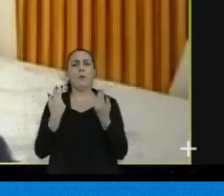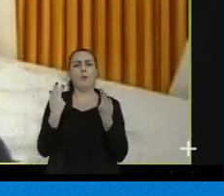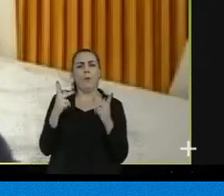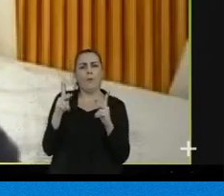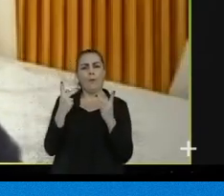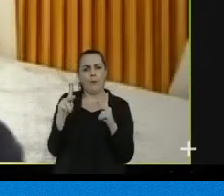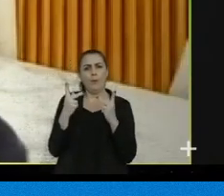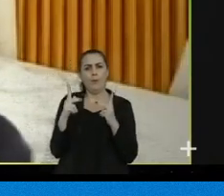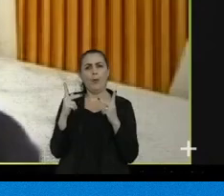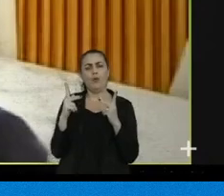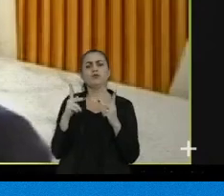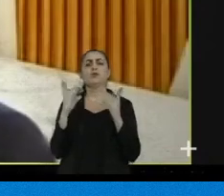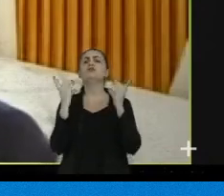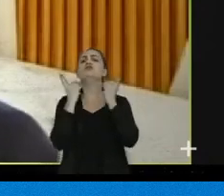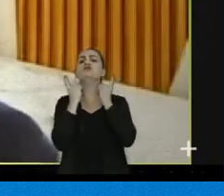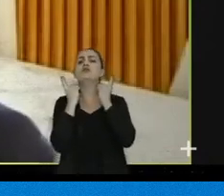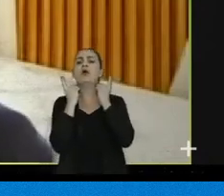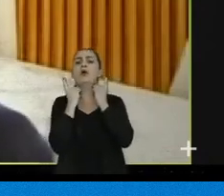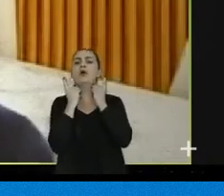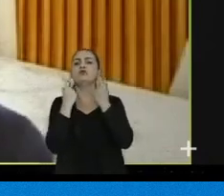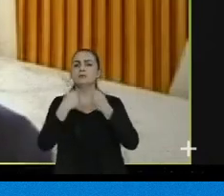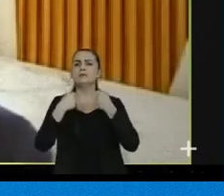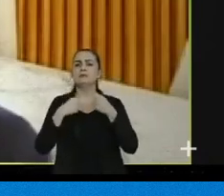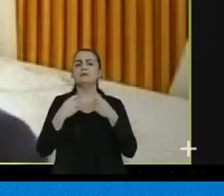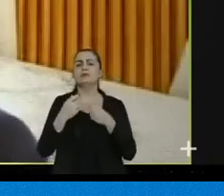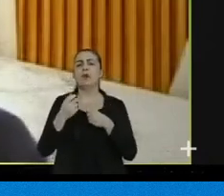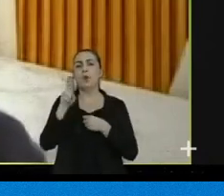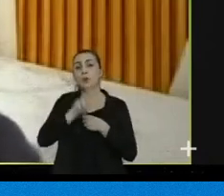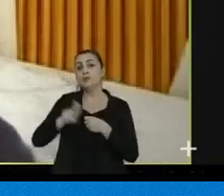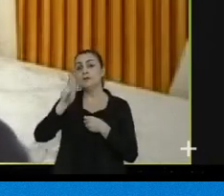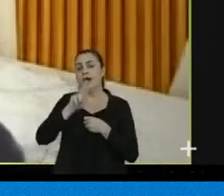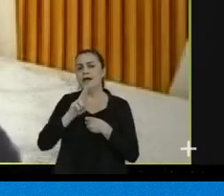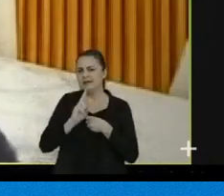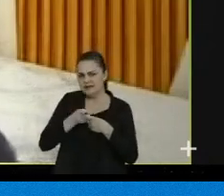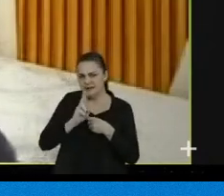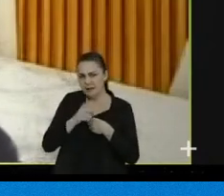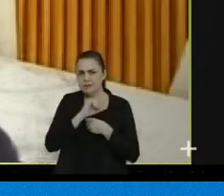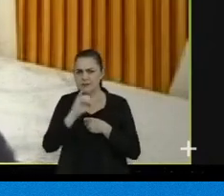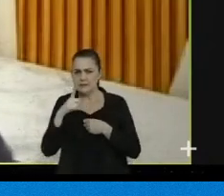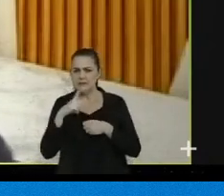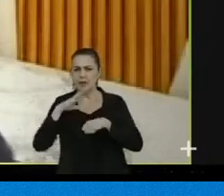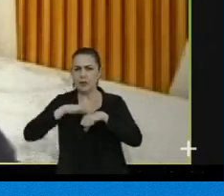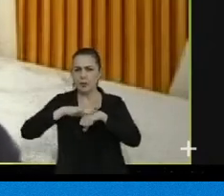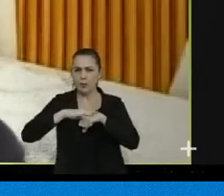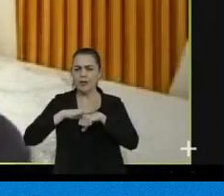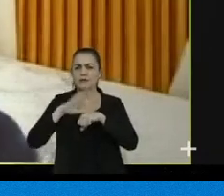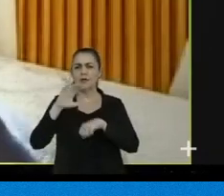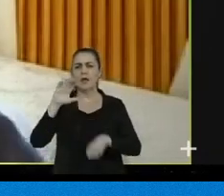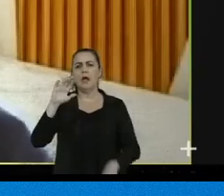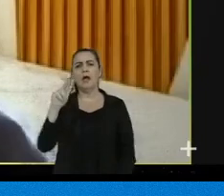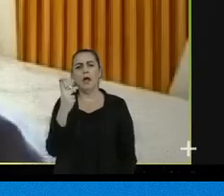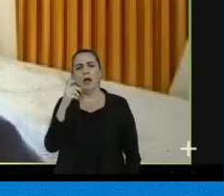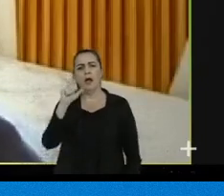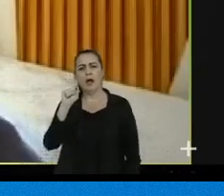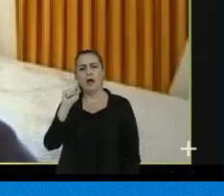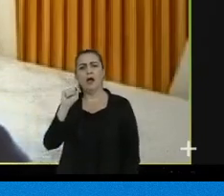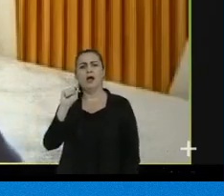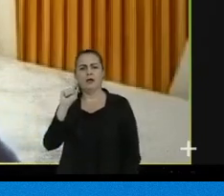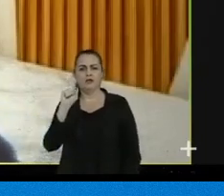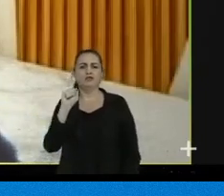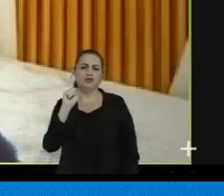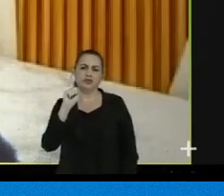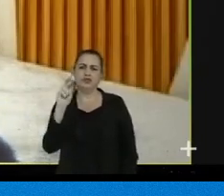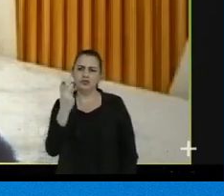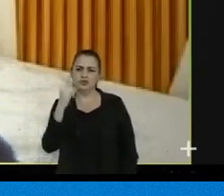Hashimoto? Não, tá? Não precisa, não é sempre que a doença de Hashimoto leva ao hipotireoidismo,